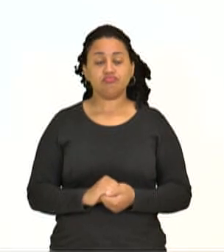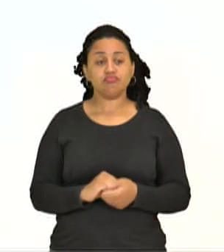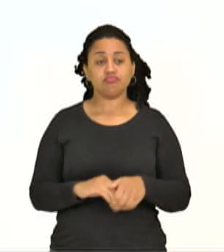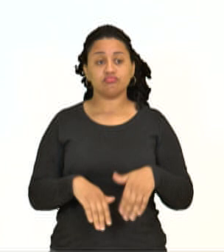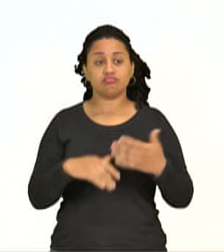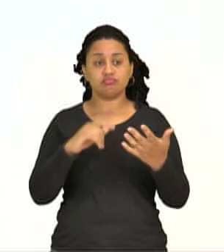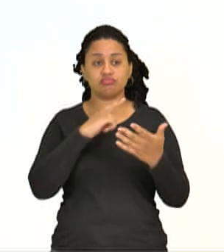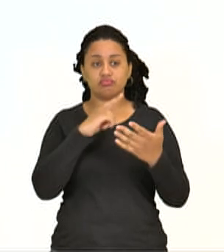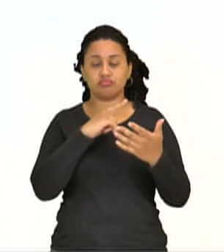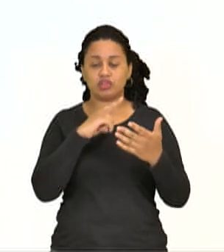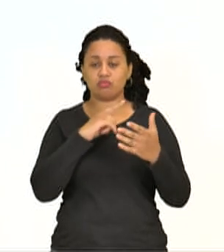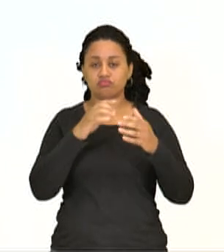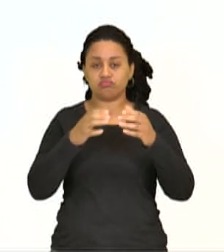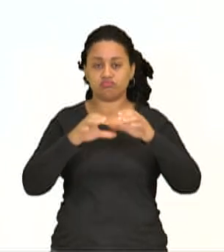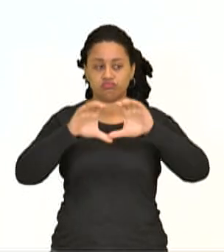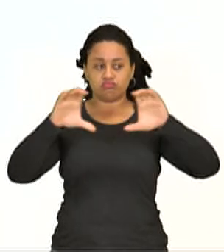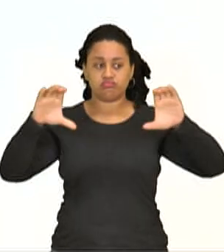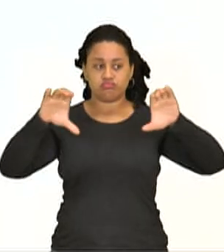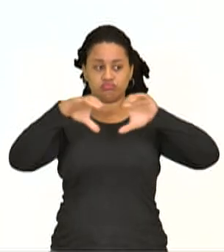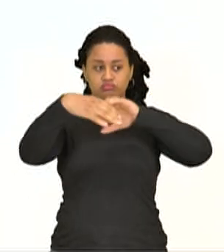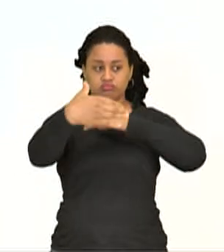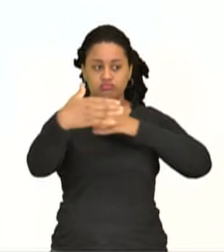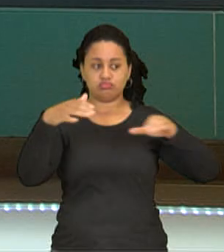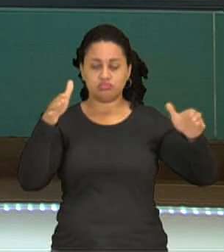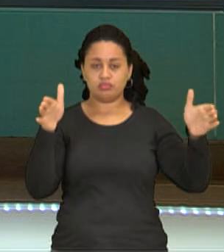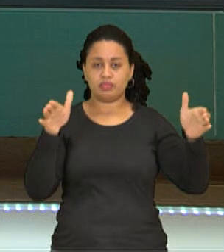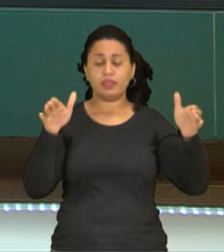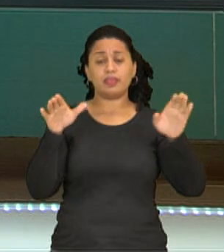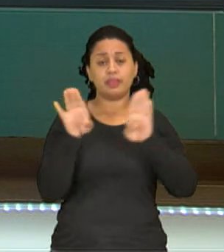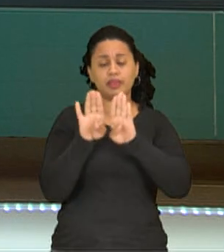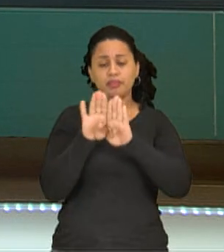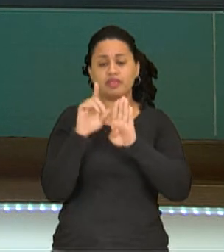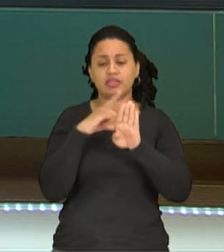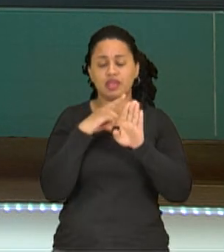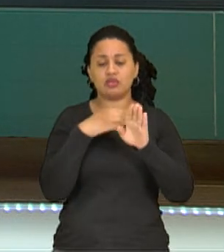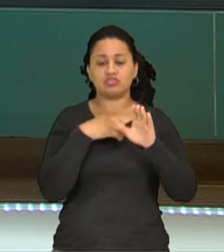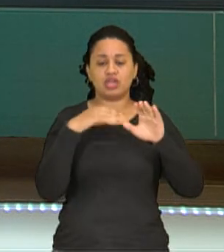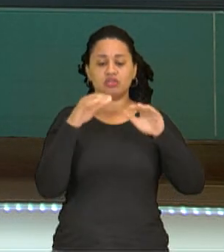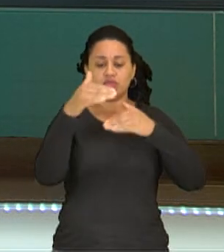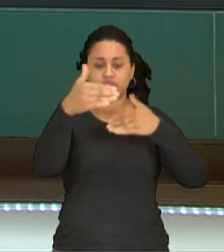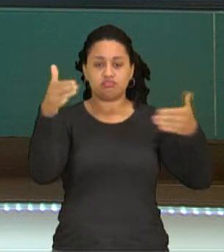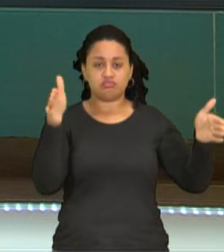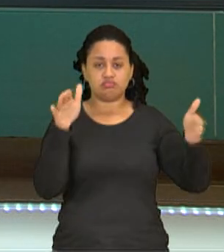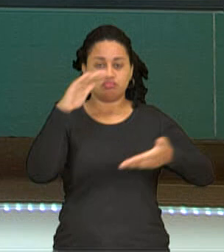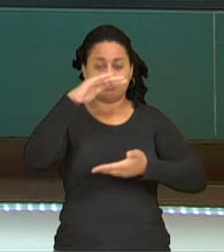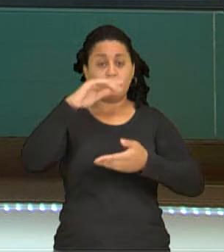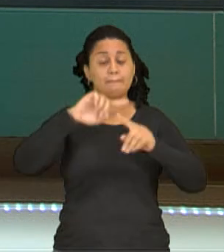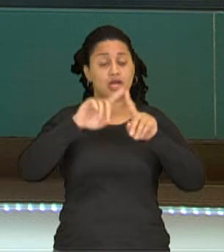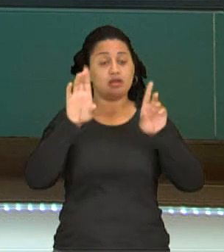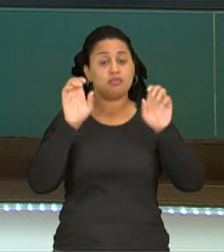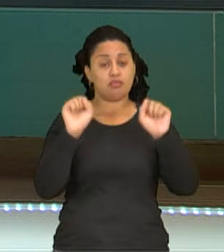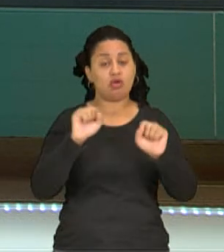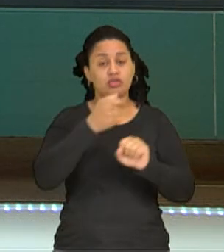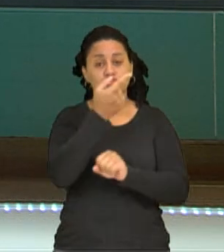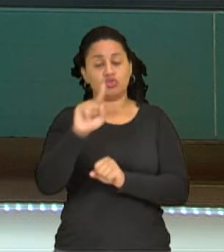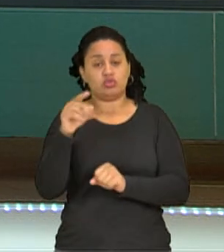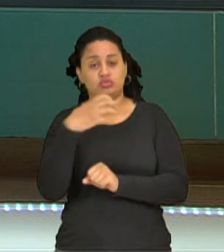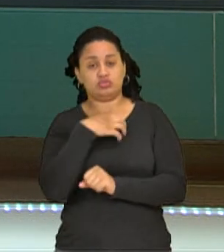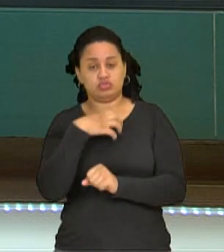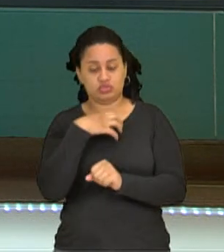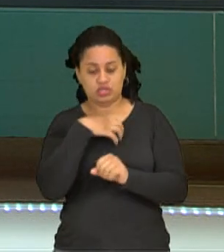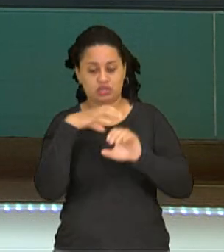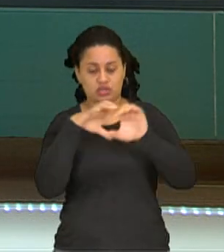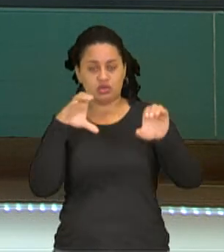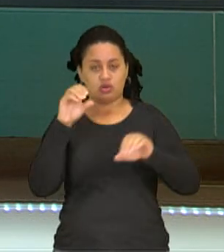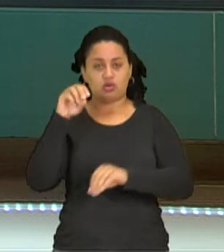um container, que também normalmente eles têm a forma paralelepípedo, mas ele pode ter outras formas também, existe container